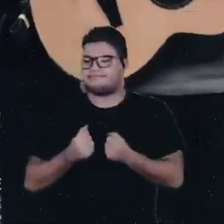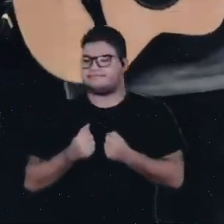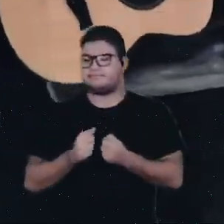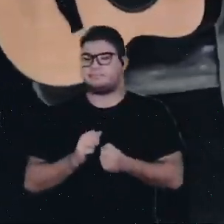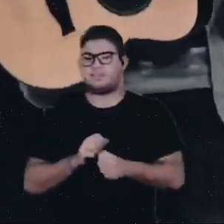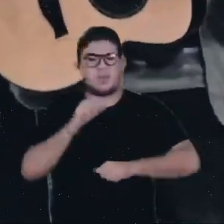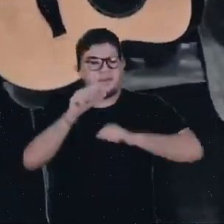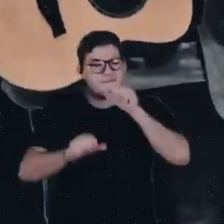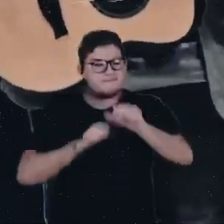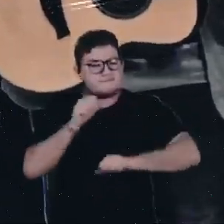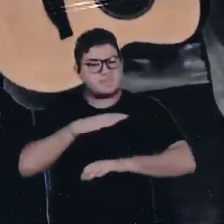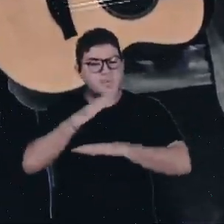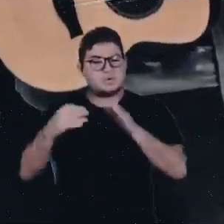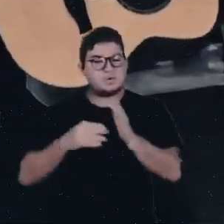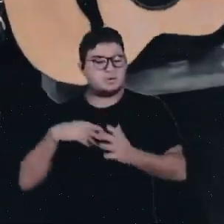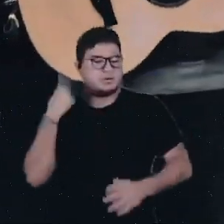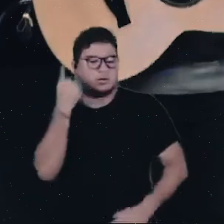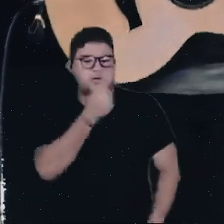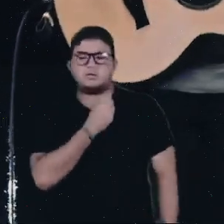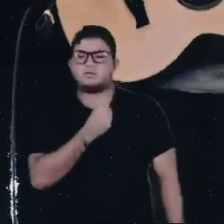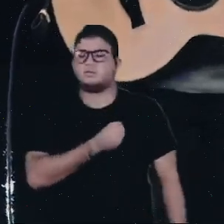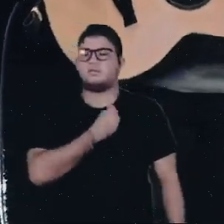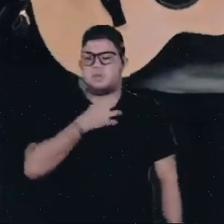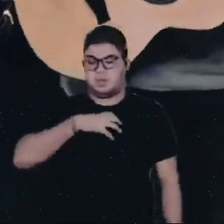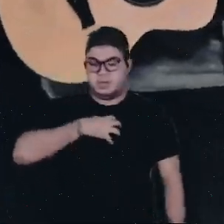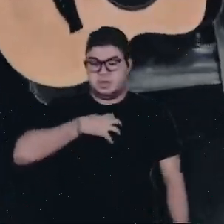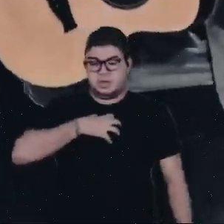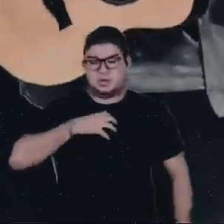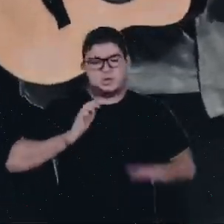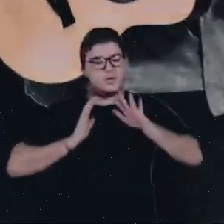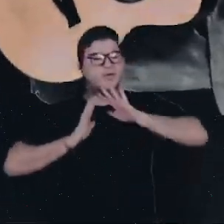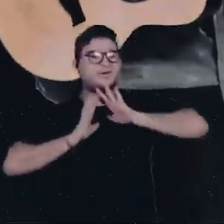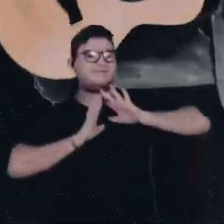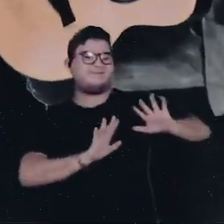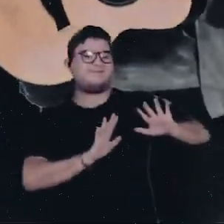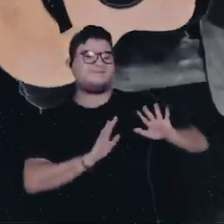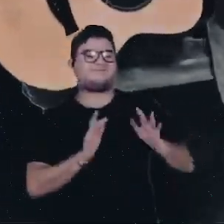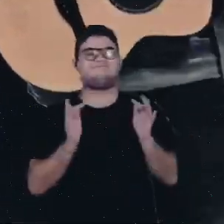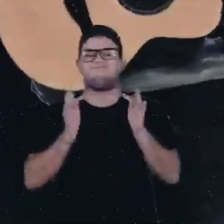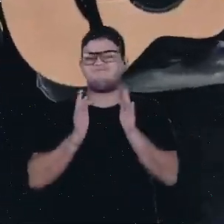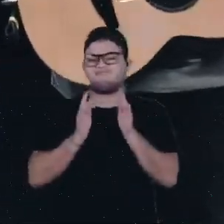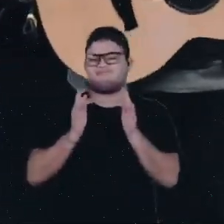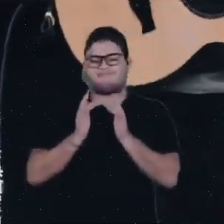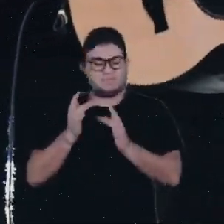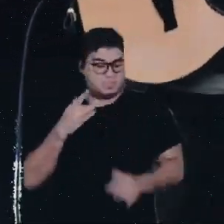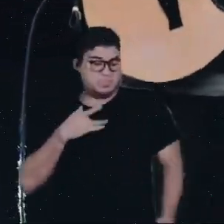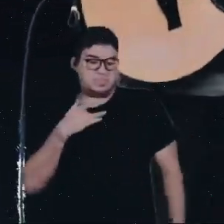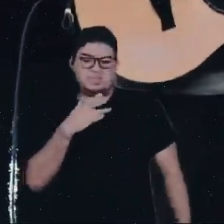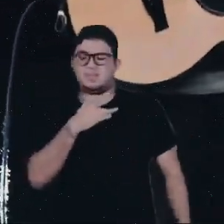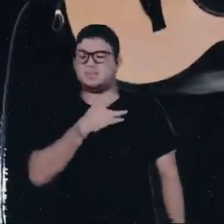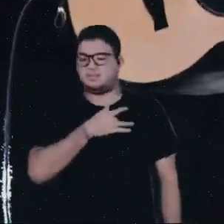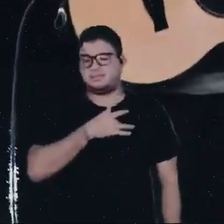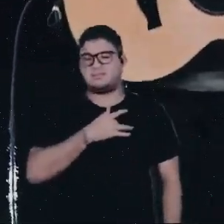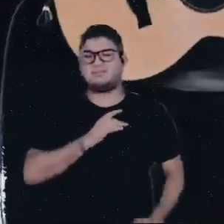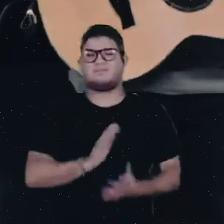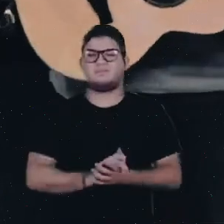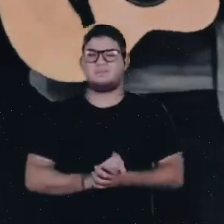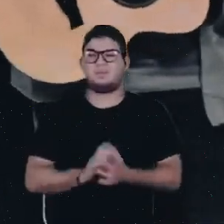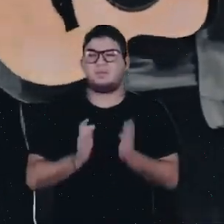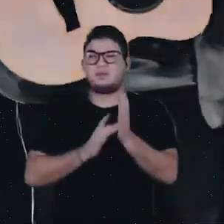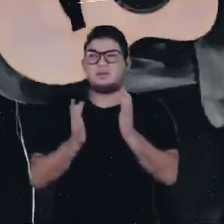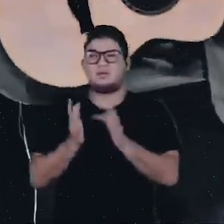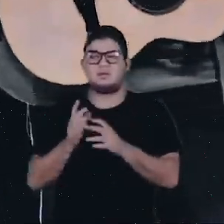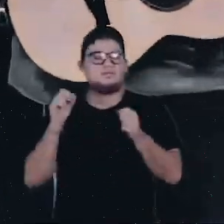Isso muda tudo na nossa vida, tira o estresse, faz com que a gente tenha relacionamentos saudáveis, porque foi isso que Jesus